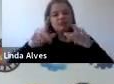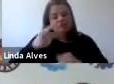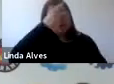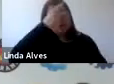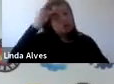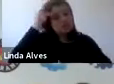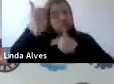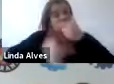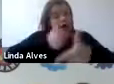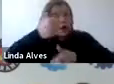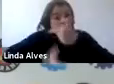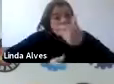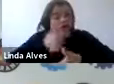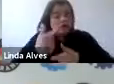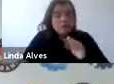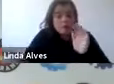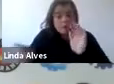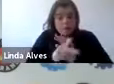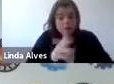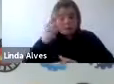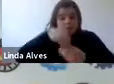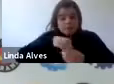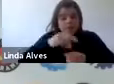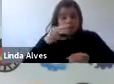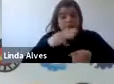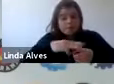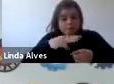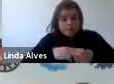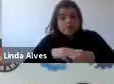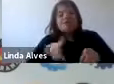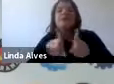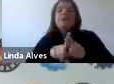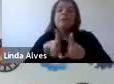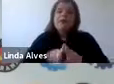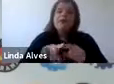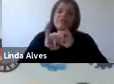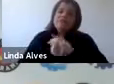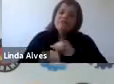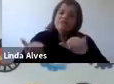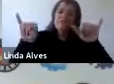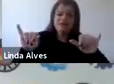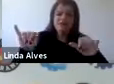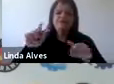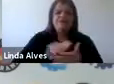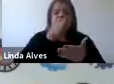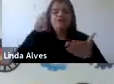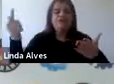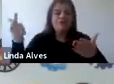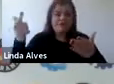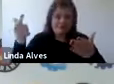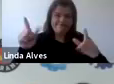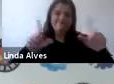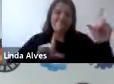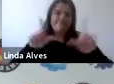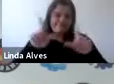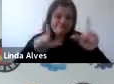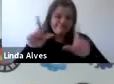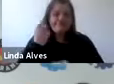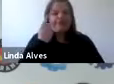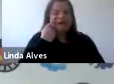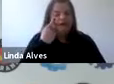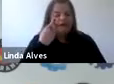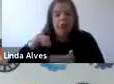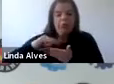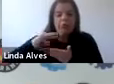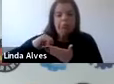os dias saem notícias nos jornais, que os jornais adoram vender notícias. E falar para eles em demissão assim é algo que parece que é